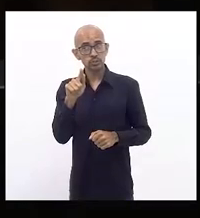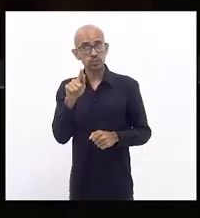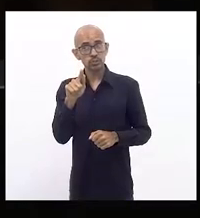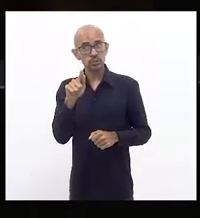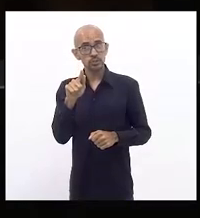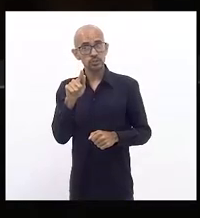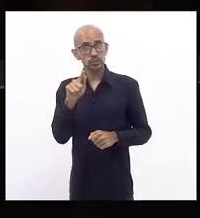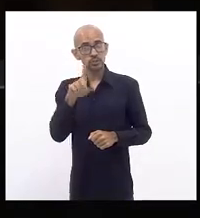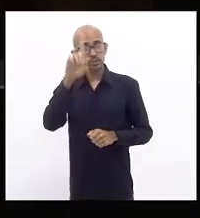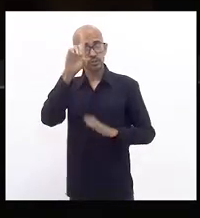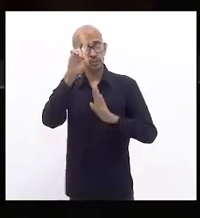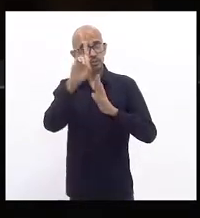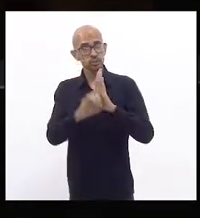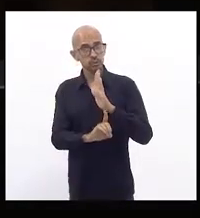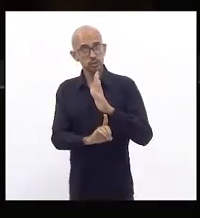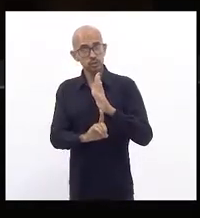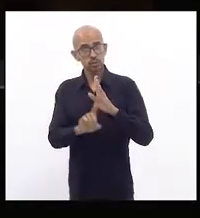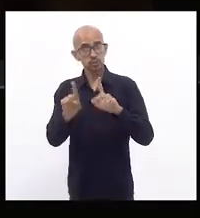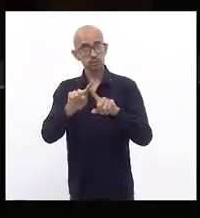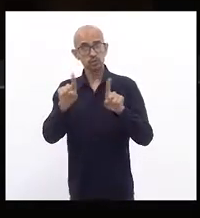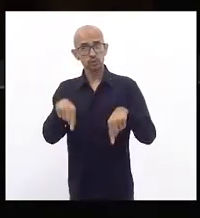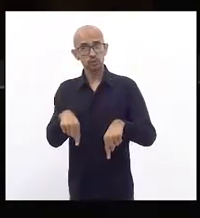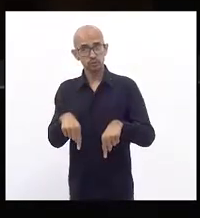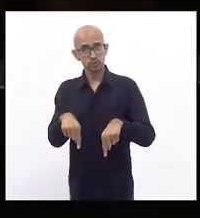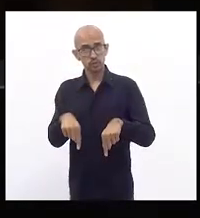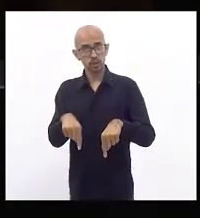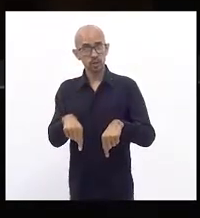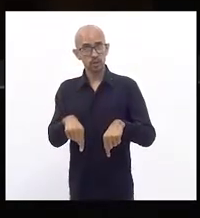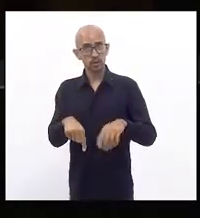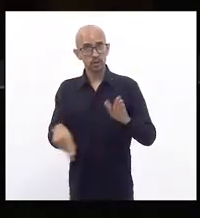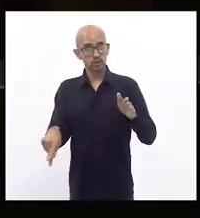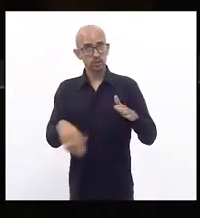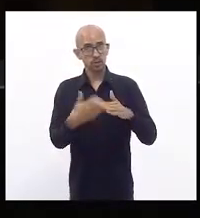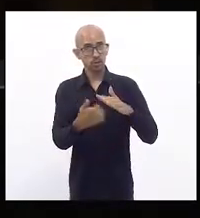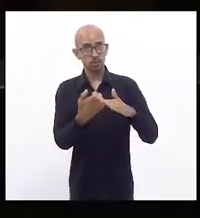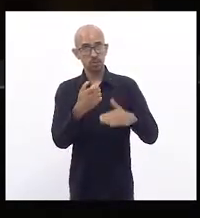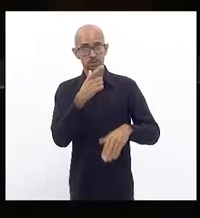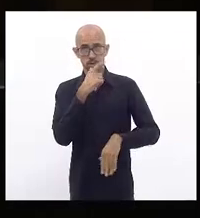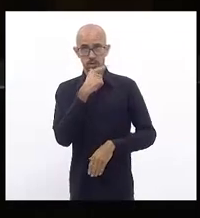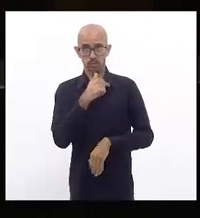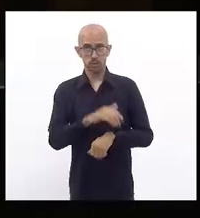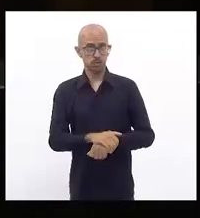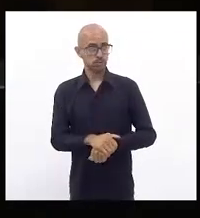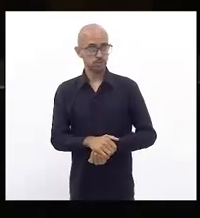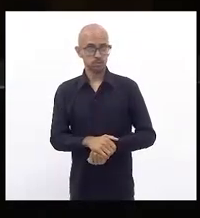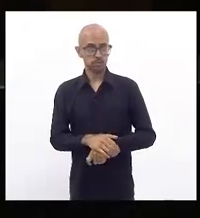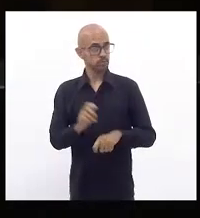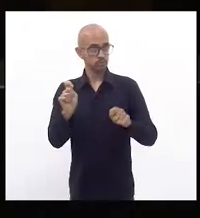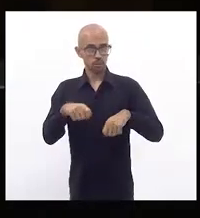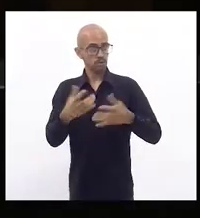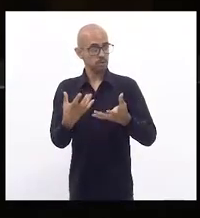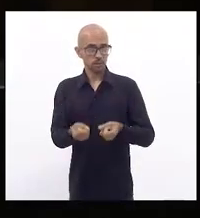legítimos direitos dos trabalhadores da SEDAI. Isso é inadmissível.